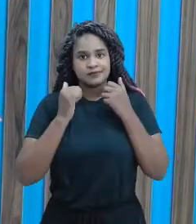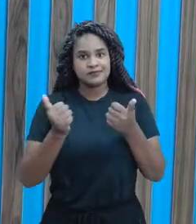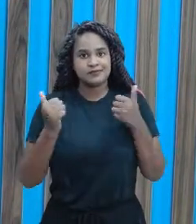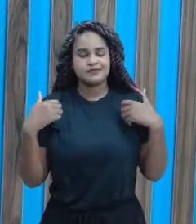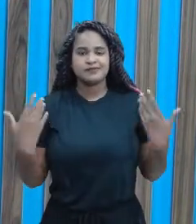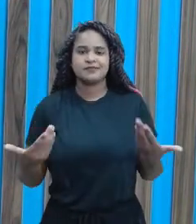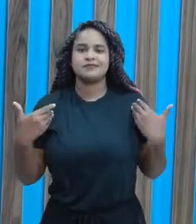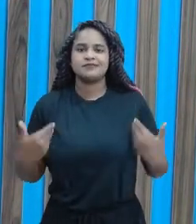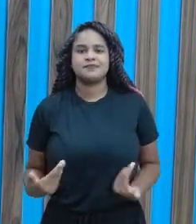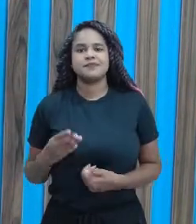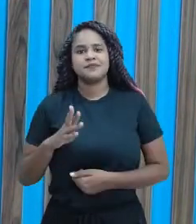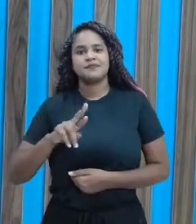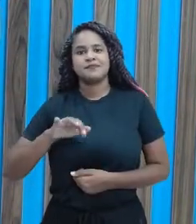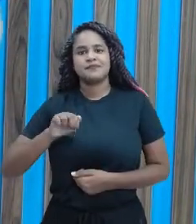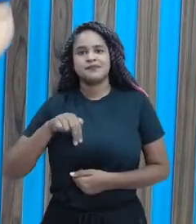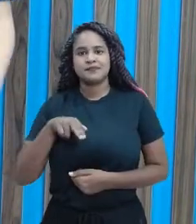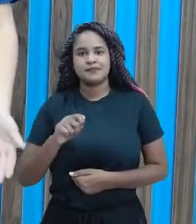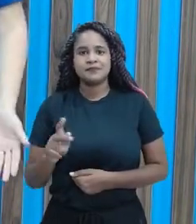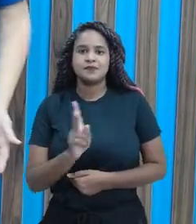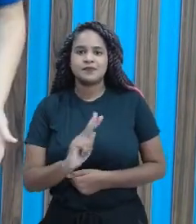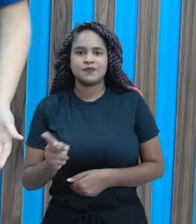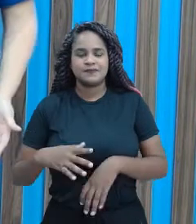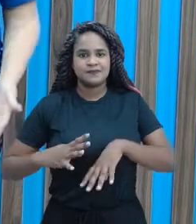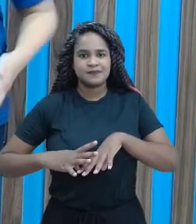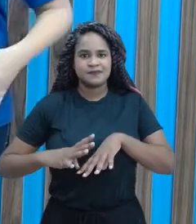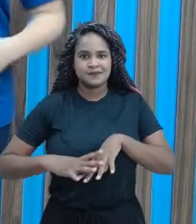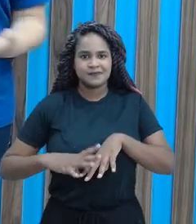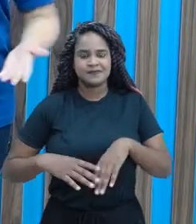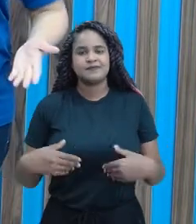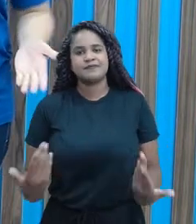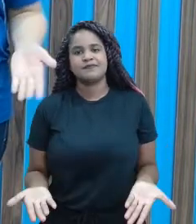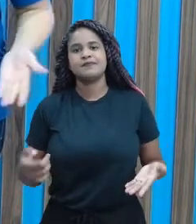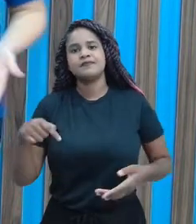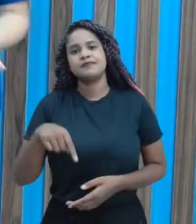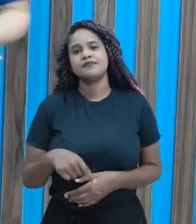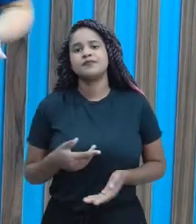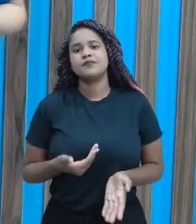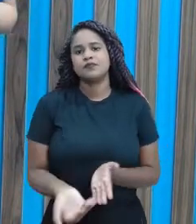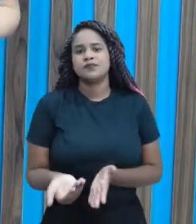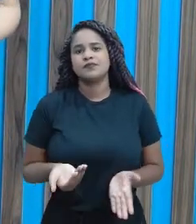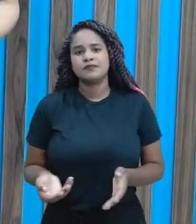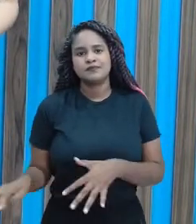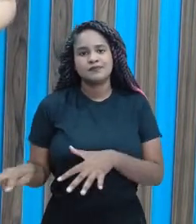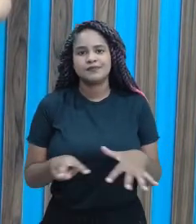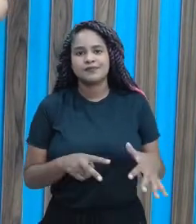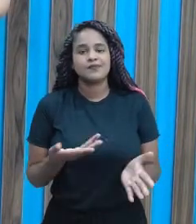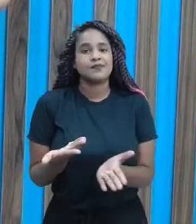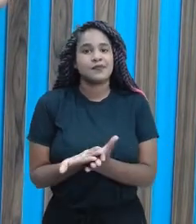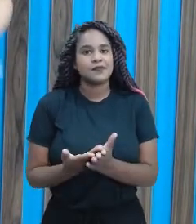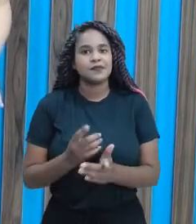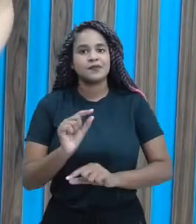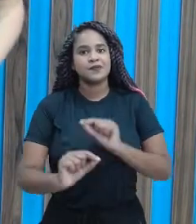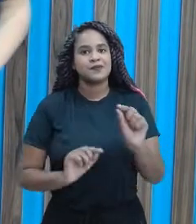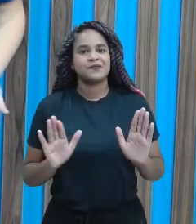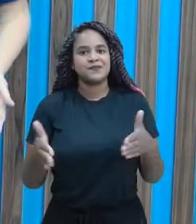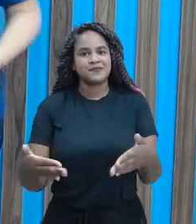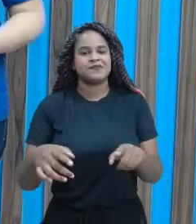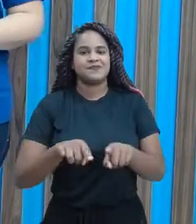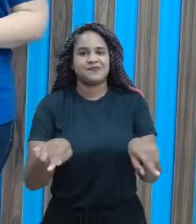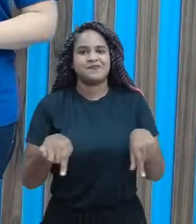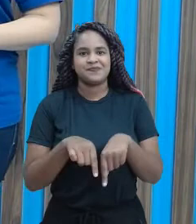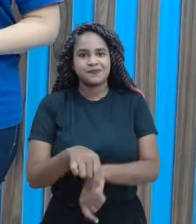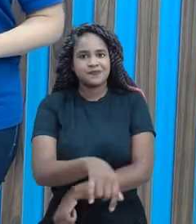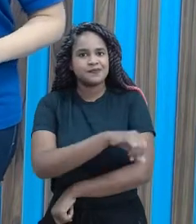bem? Eu me chamo Briane Mourão, sou professora de matemática e aqui a gente está começando a nossa semana com a aula para os nonos anos, não